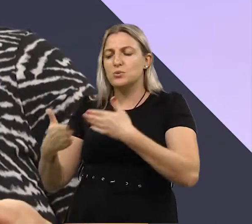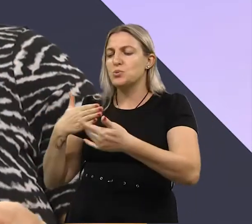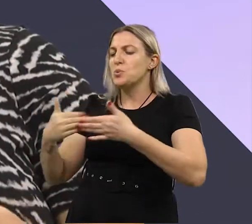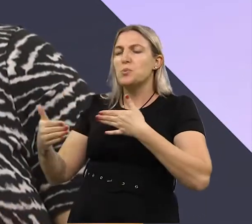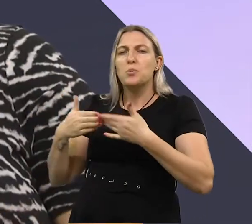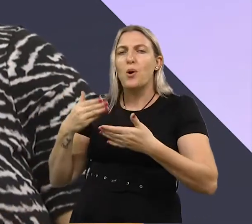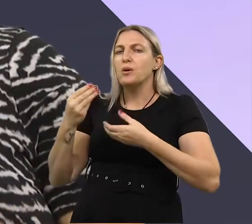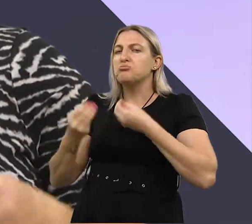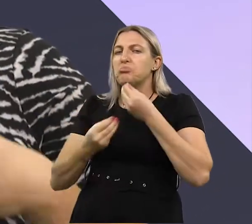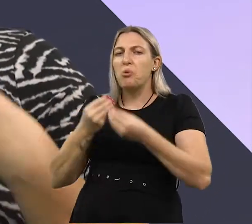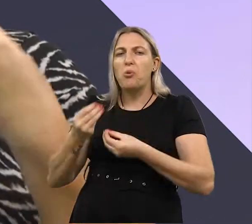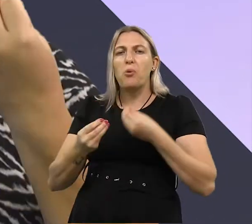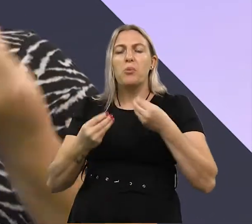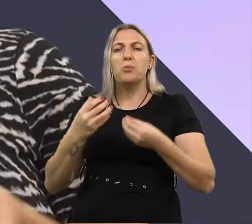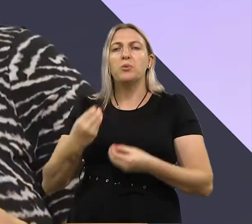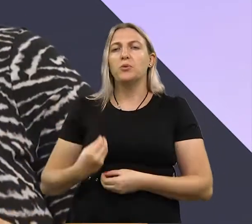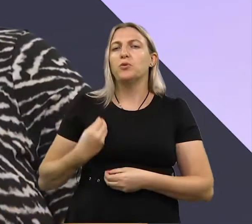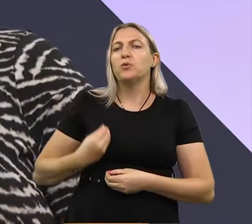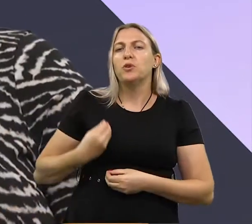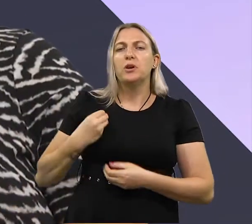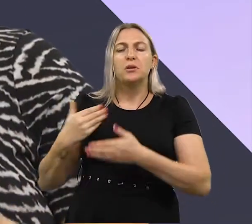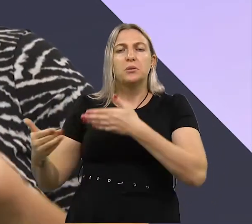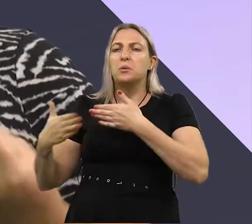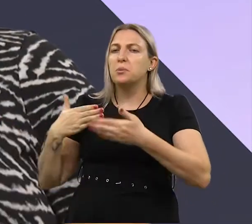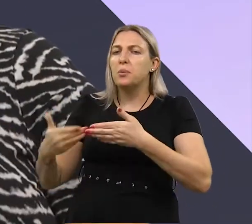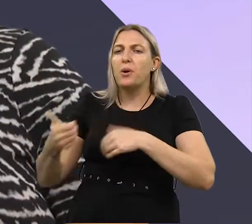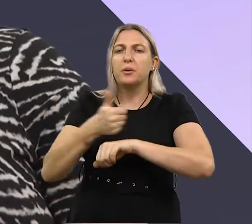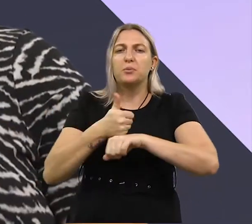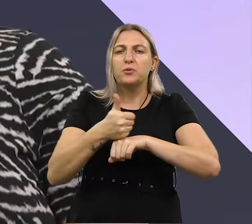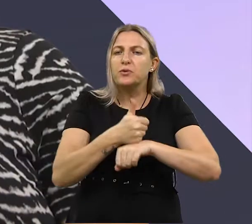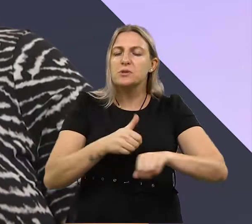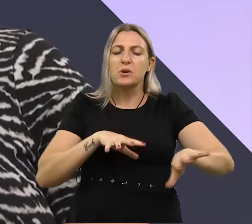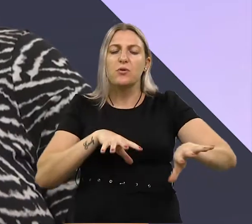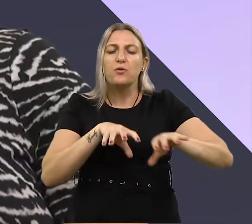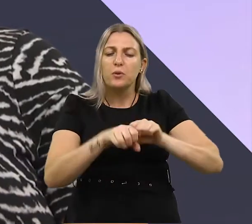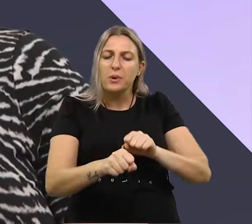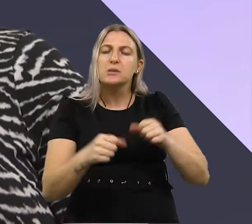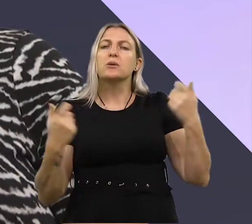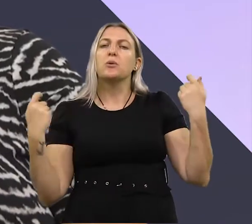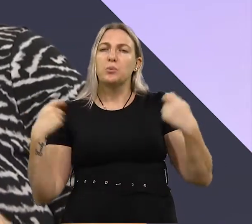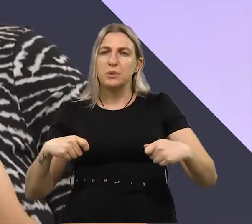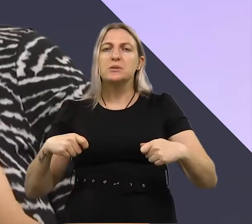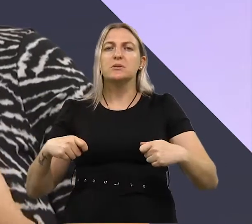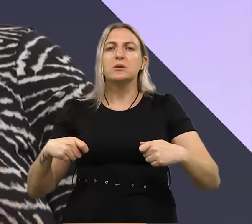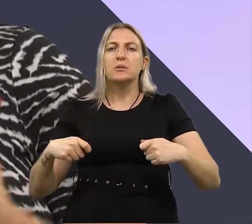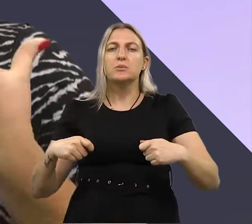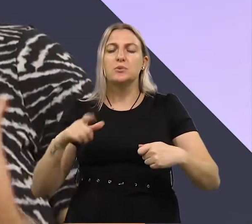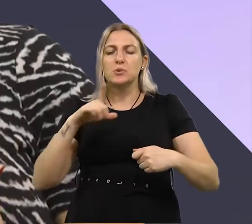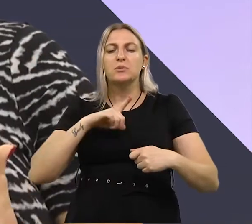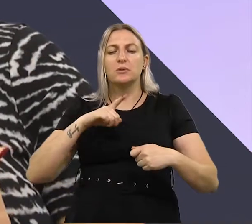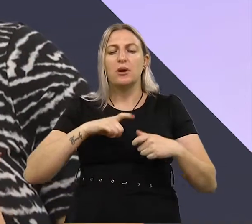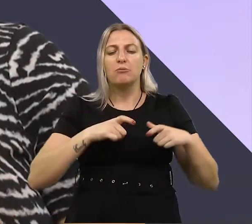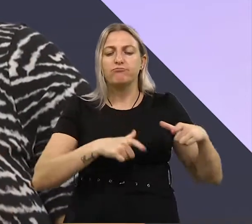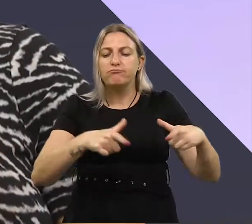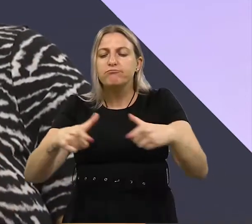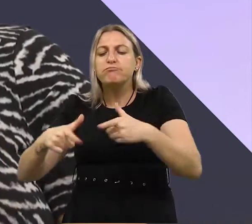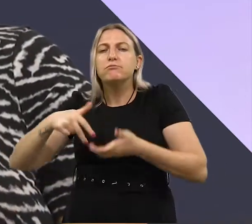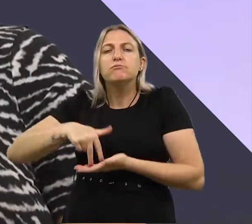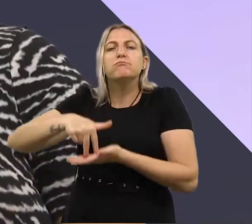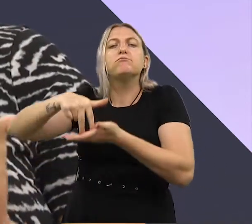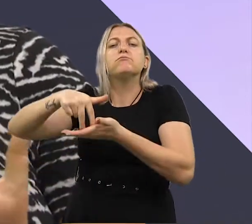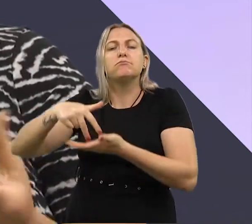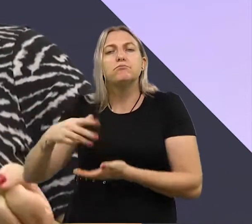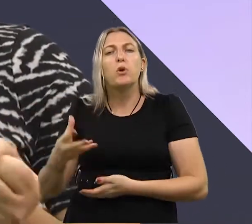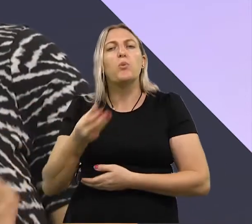da profissão que a gente tem, independente da formação, os espaços estão aí para serem ocupados e eu fiz questão de